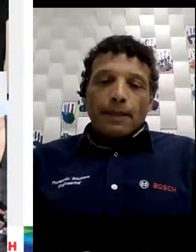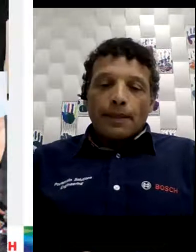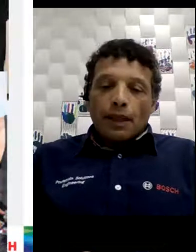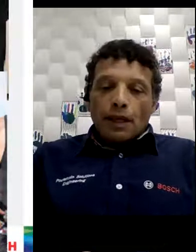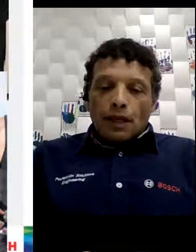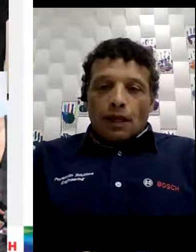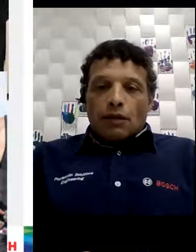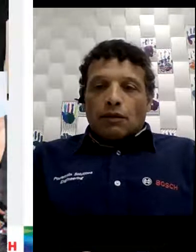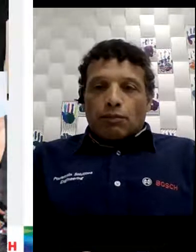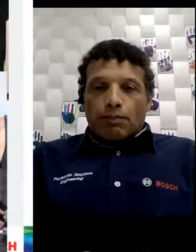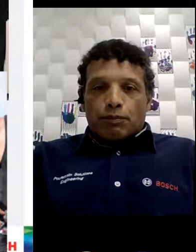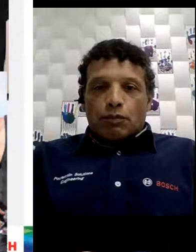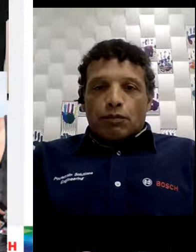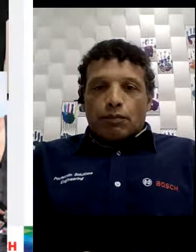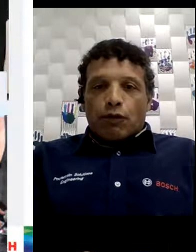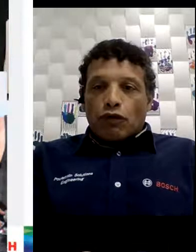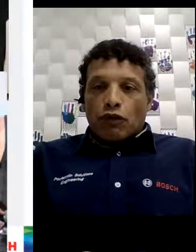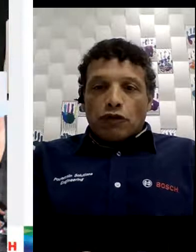engenharia.